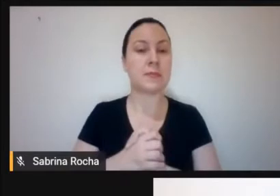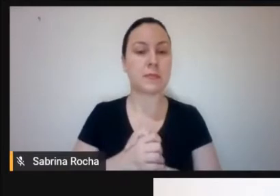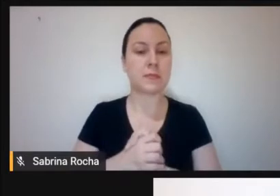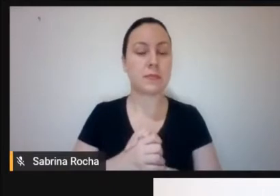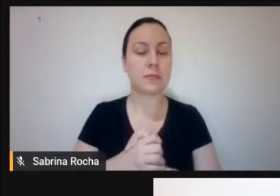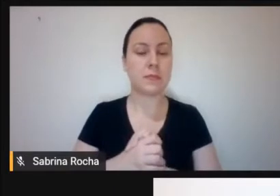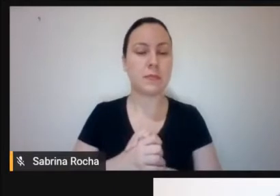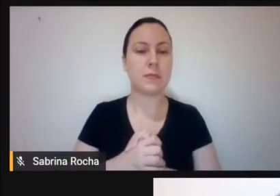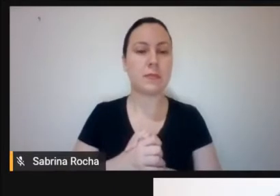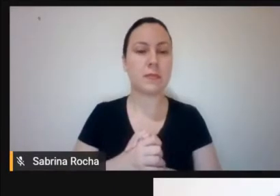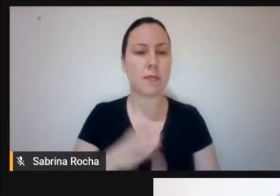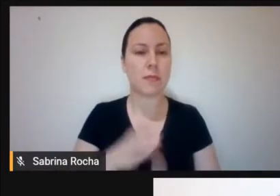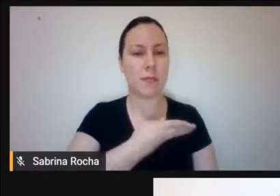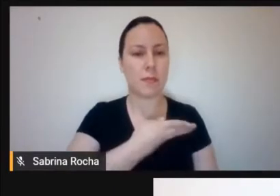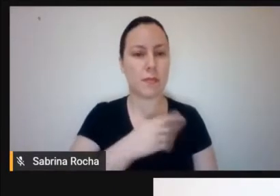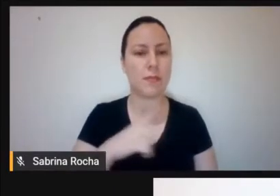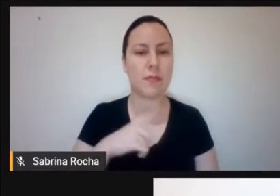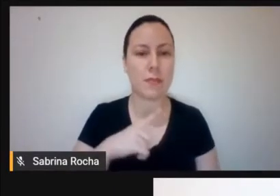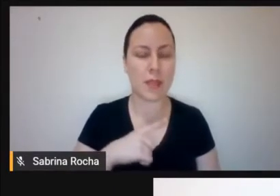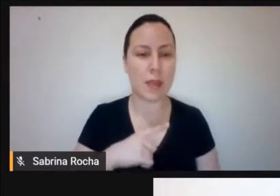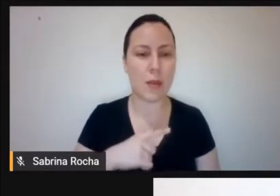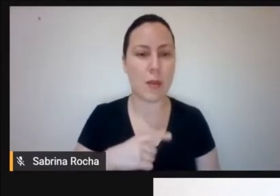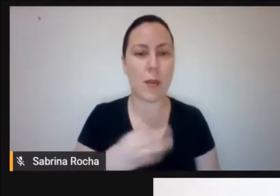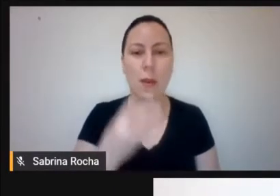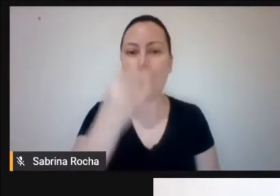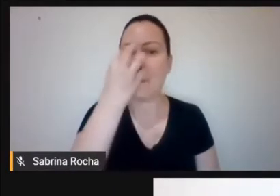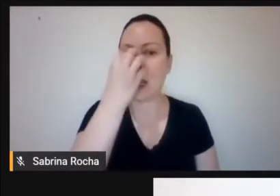amigos que são os palhaços da alegria.